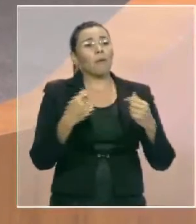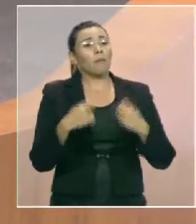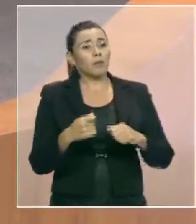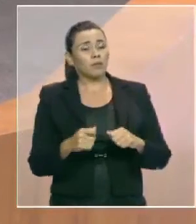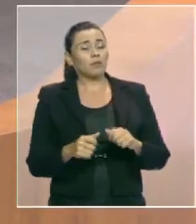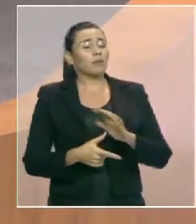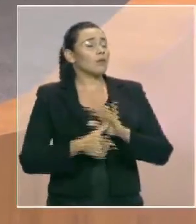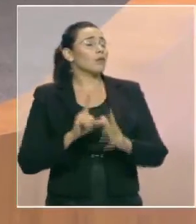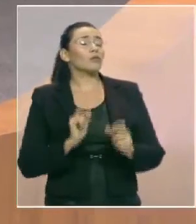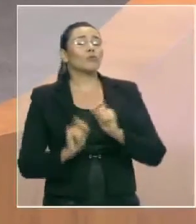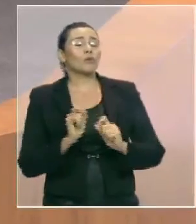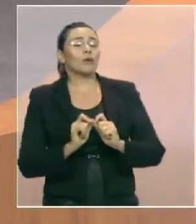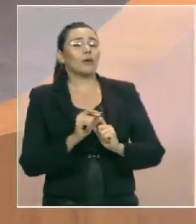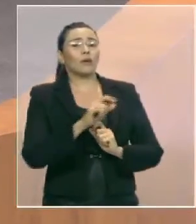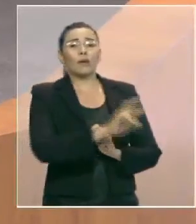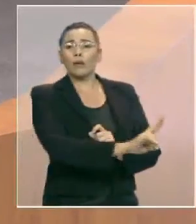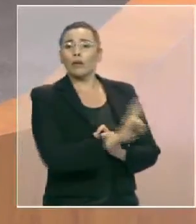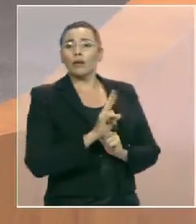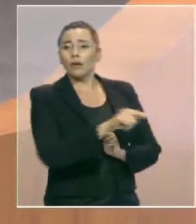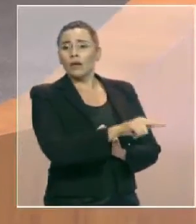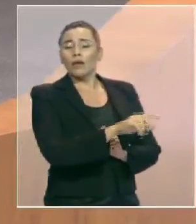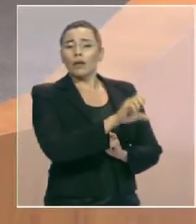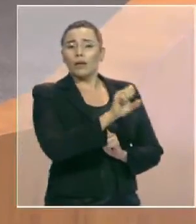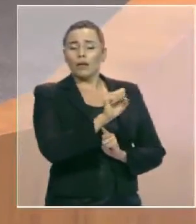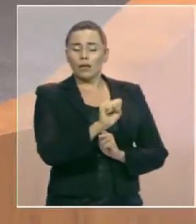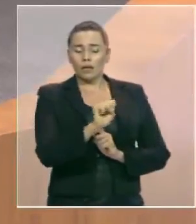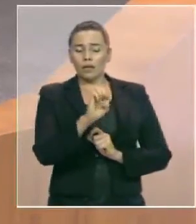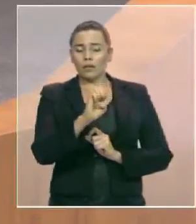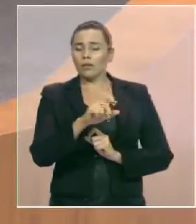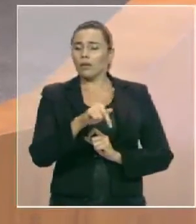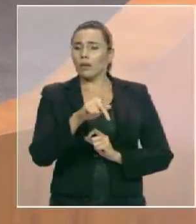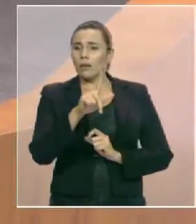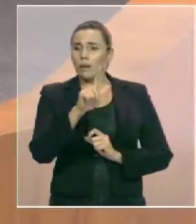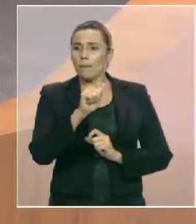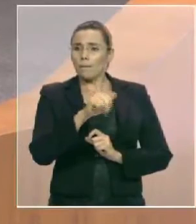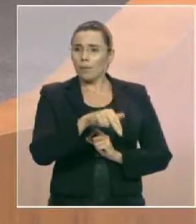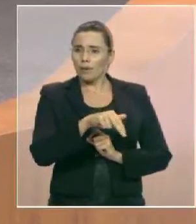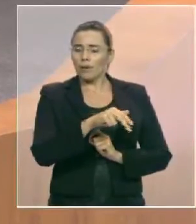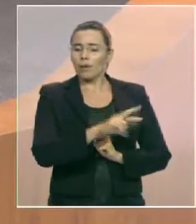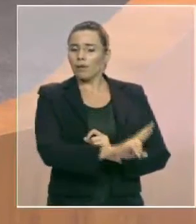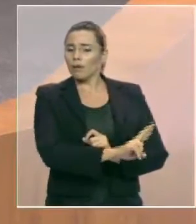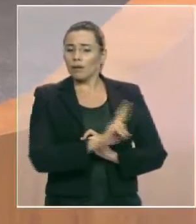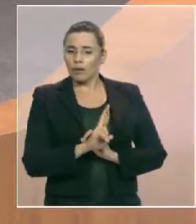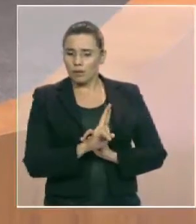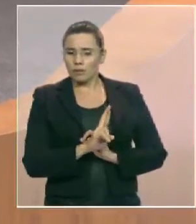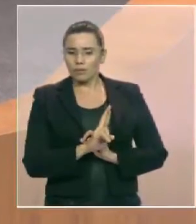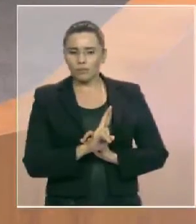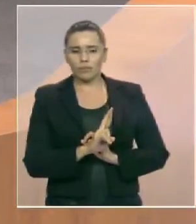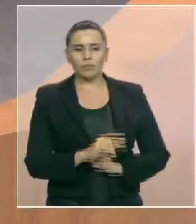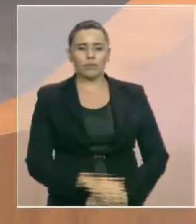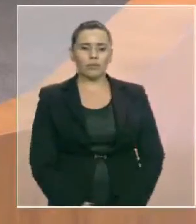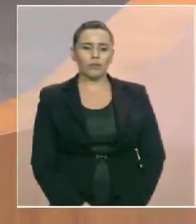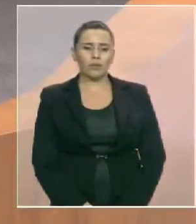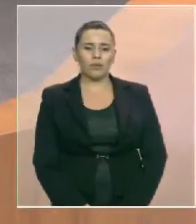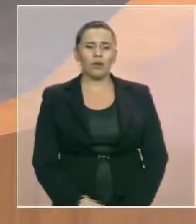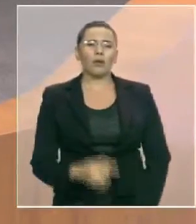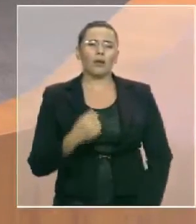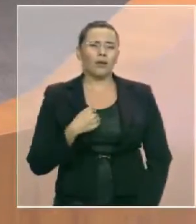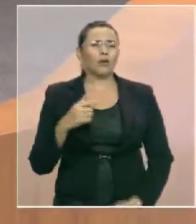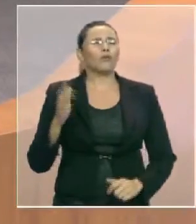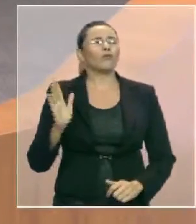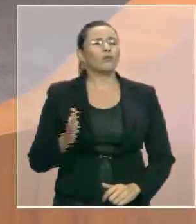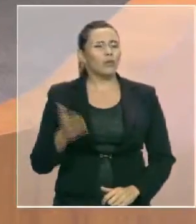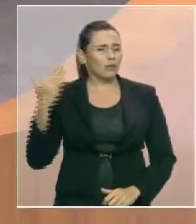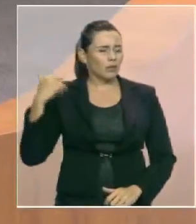CEPLAN. Como já mostrei em outras vezes que eu subi a esta tribuna, em outras análises que fiz das finanças do governo do Maranhão,